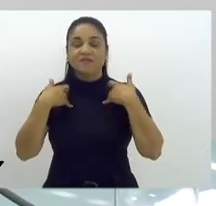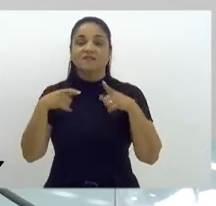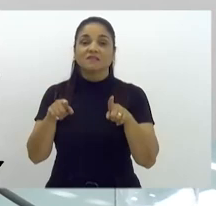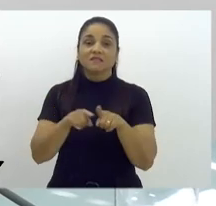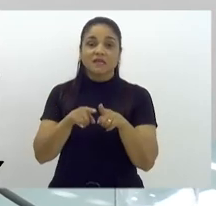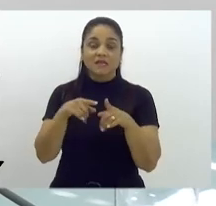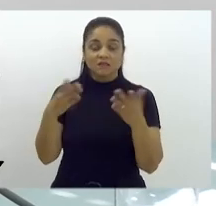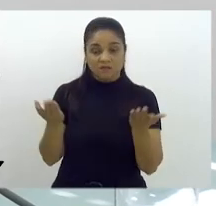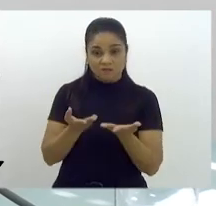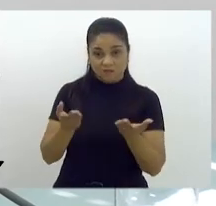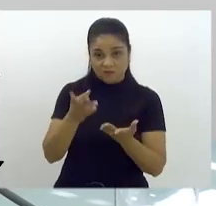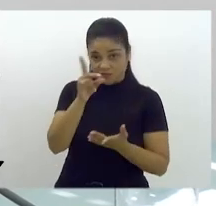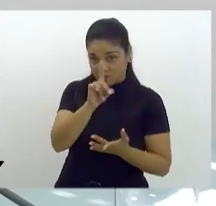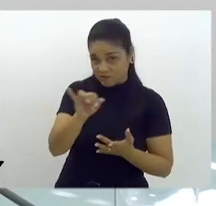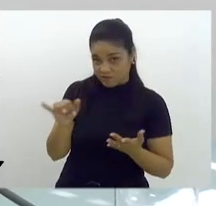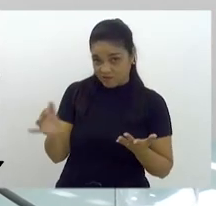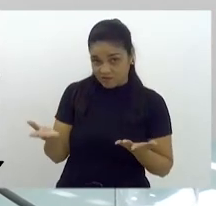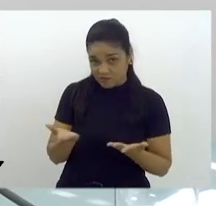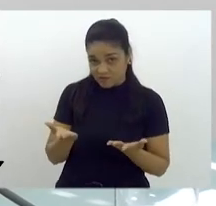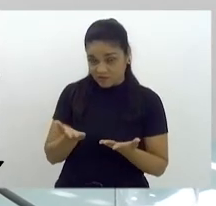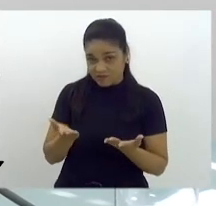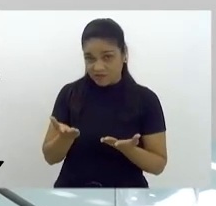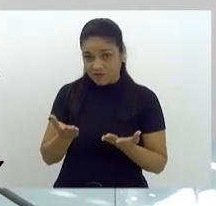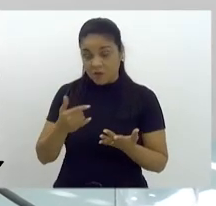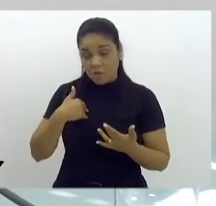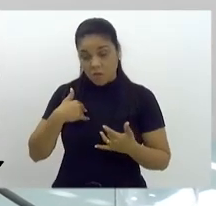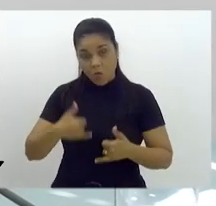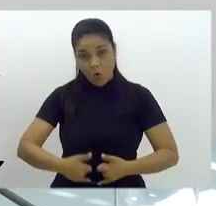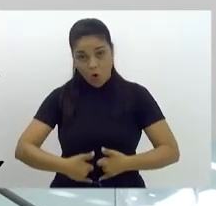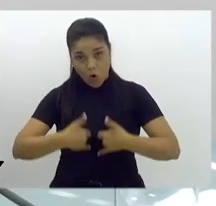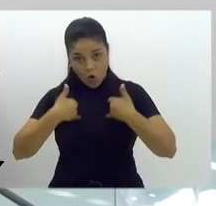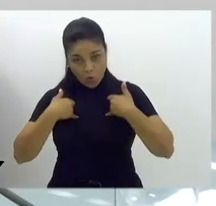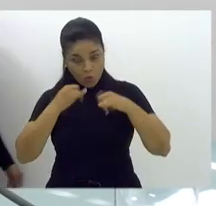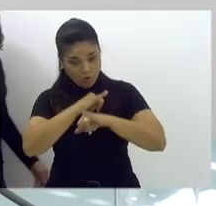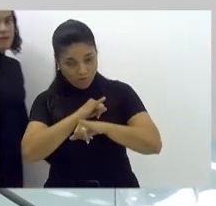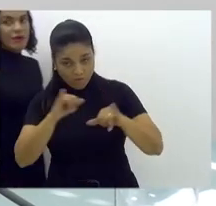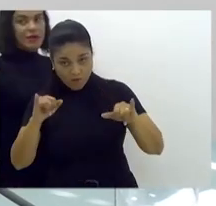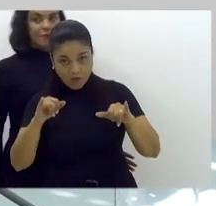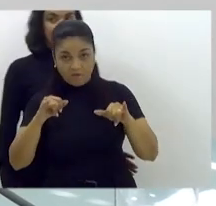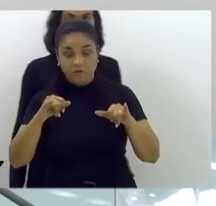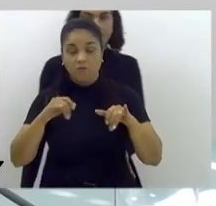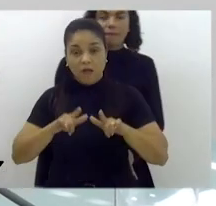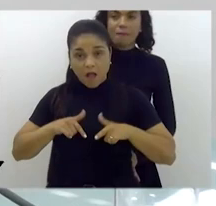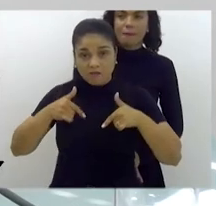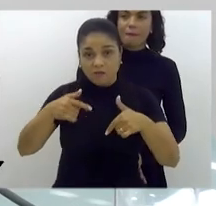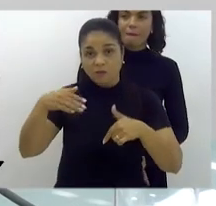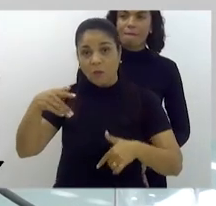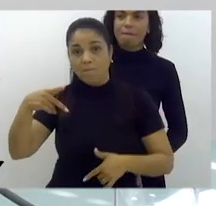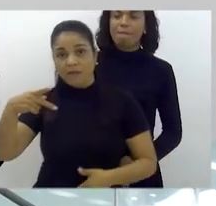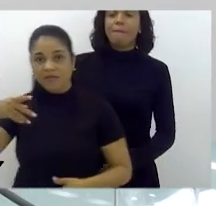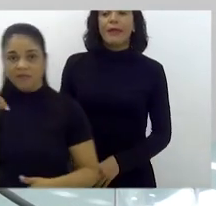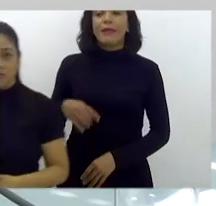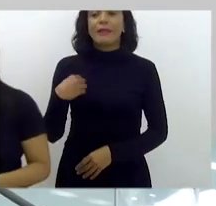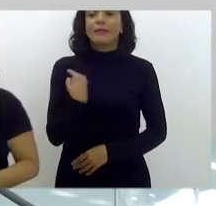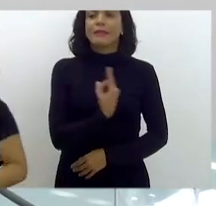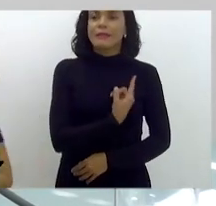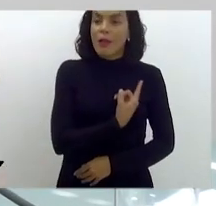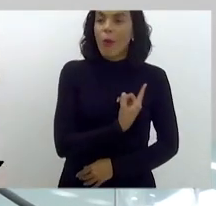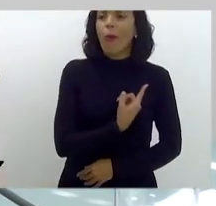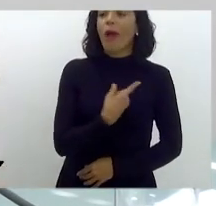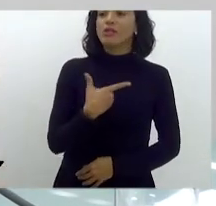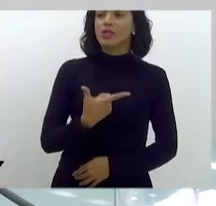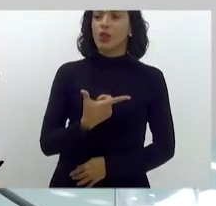data dessa semana e aí eu quero fazer aqui o meu orgulho de dizer que foi uma ação do PDT então a gente está em